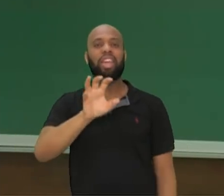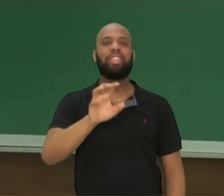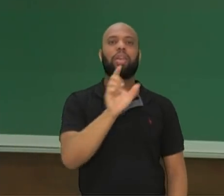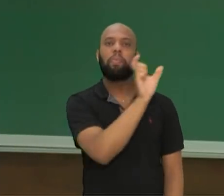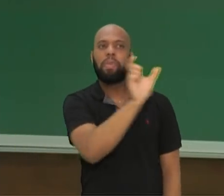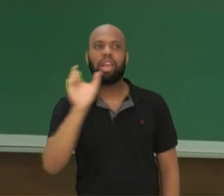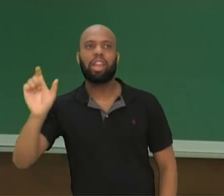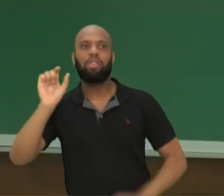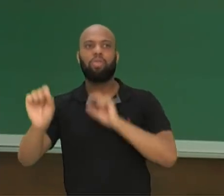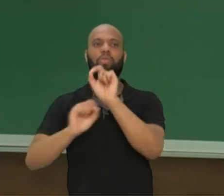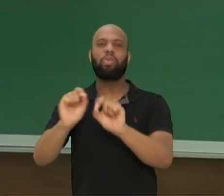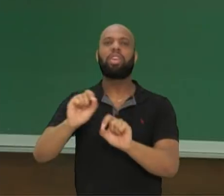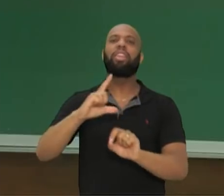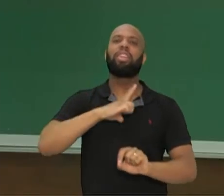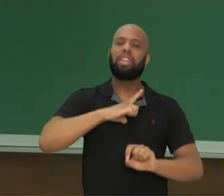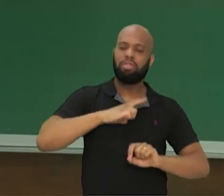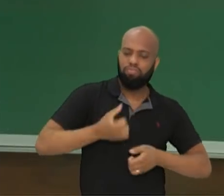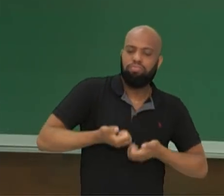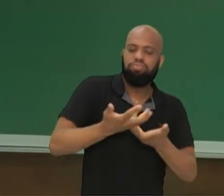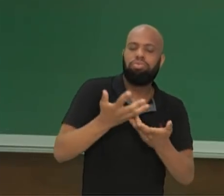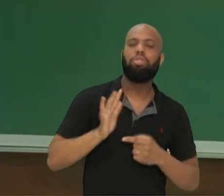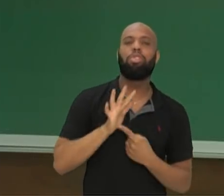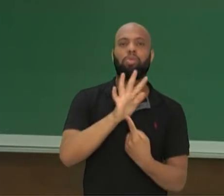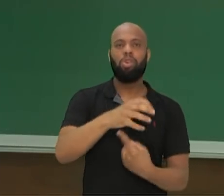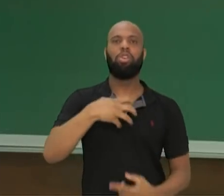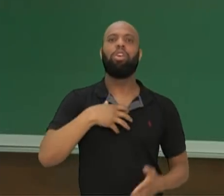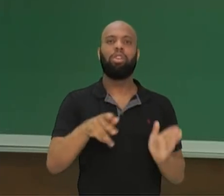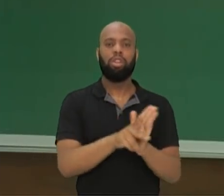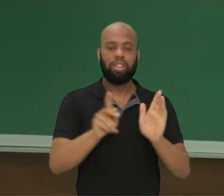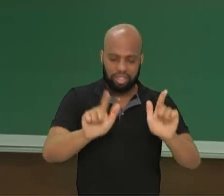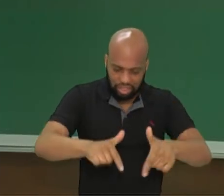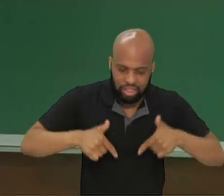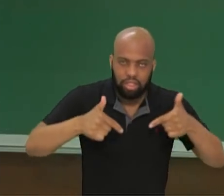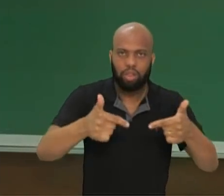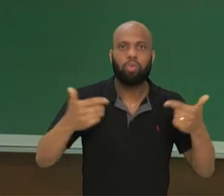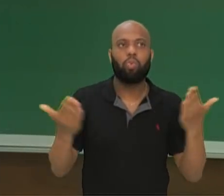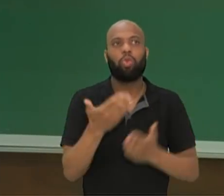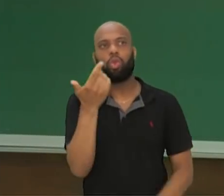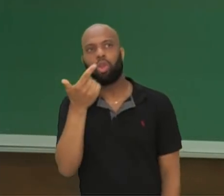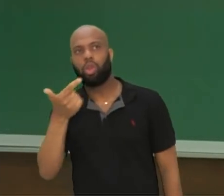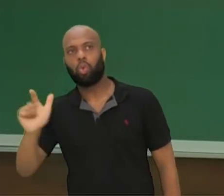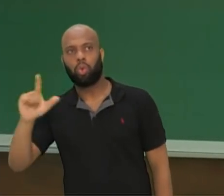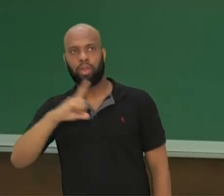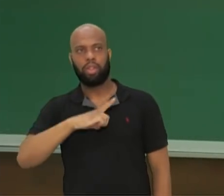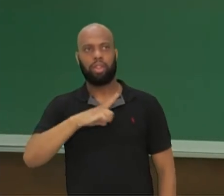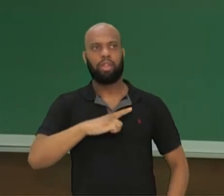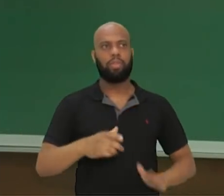na verdade, elas exprimem essa ação. Vamos para o próximo?